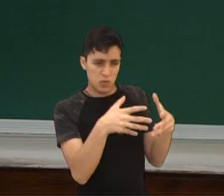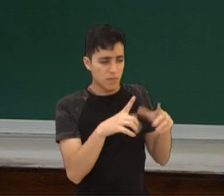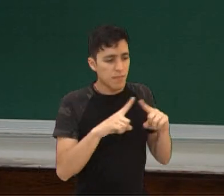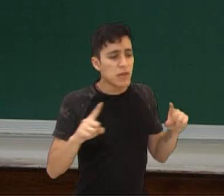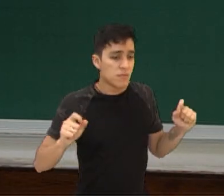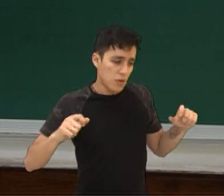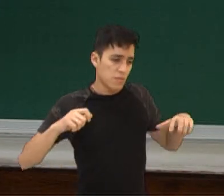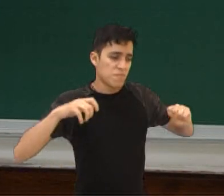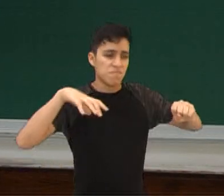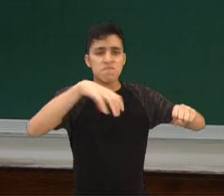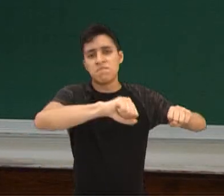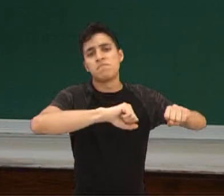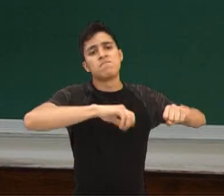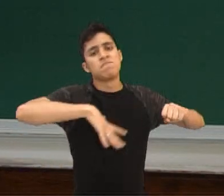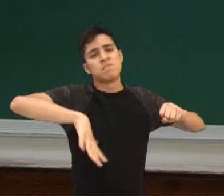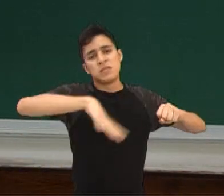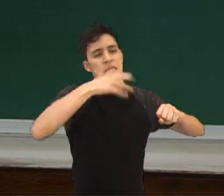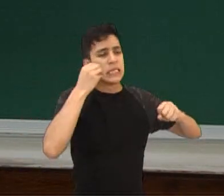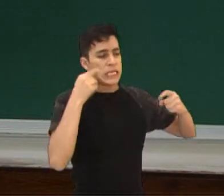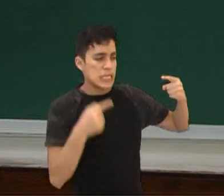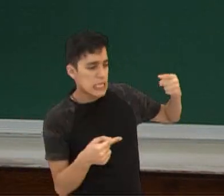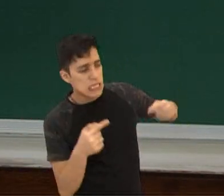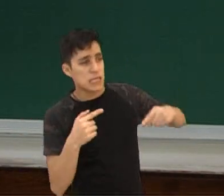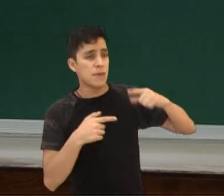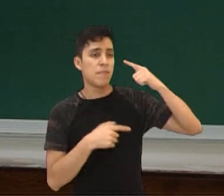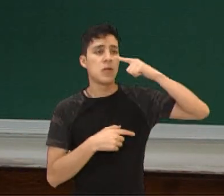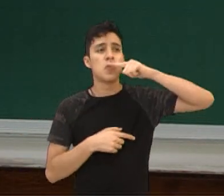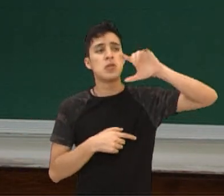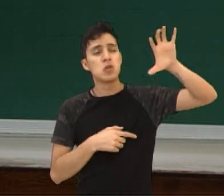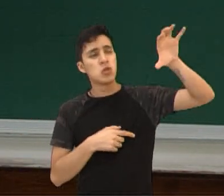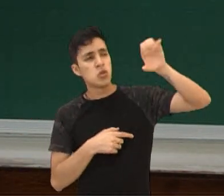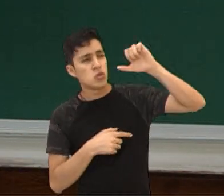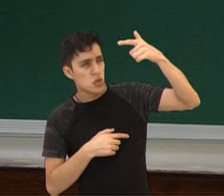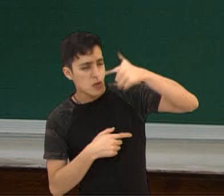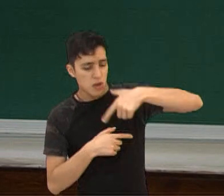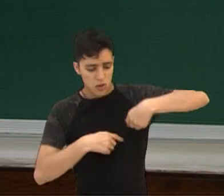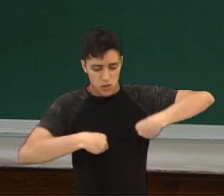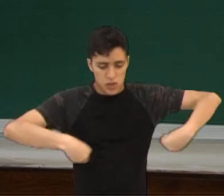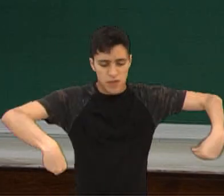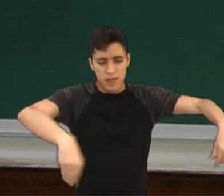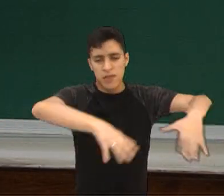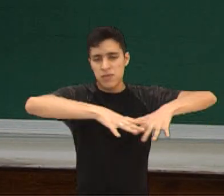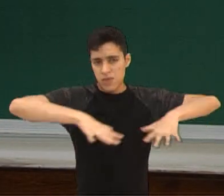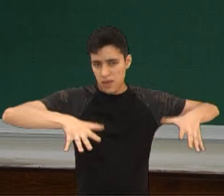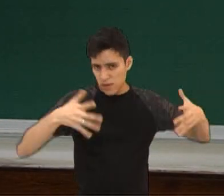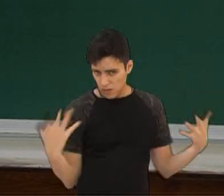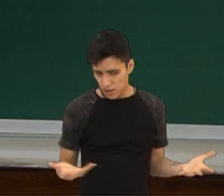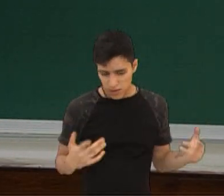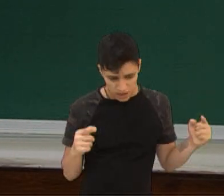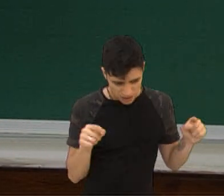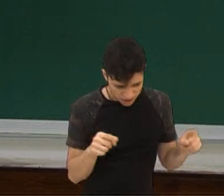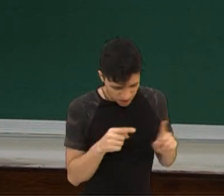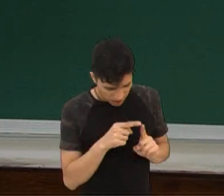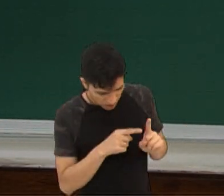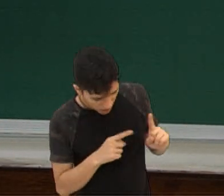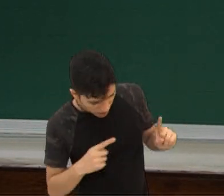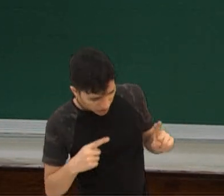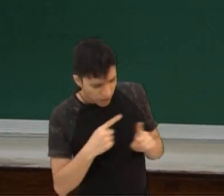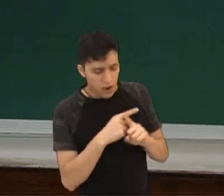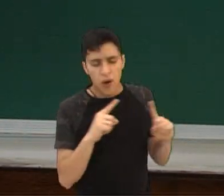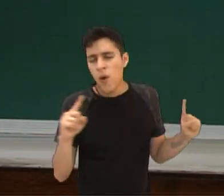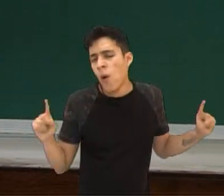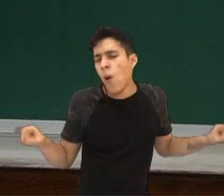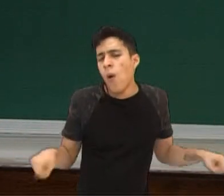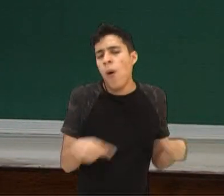né? O território, por luz, por nutrientes do solo, então elas competem entre elas. Esse tipo de competição a gente chama de